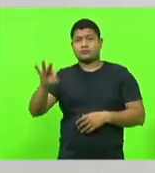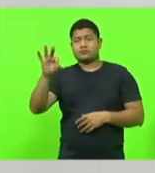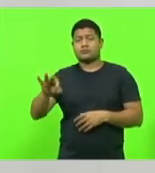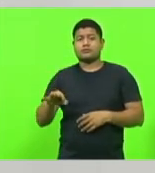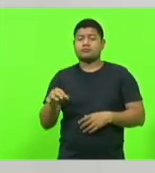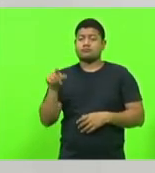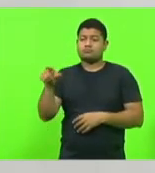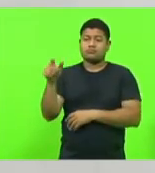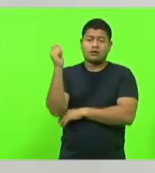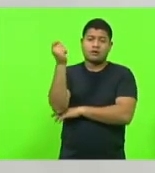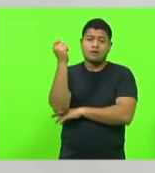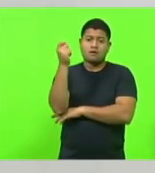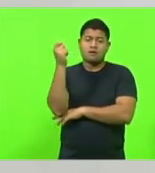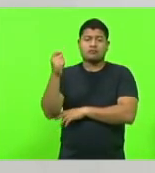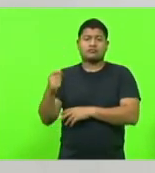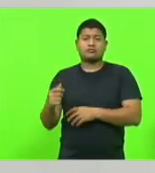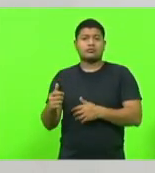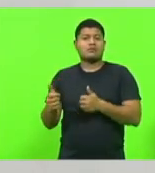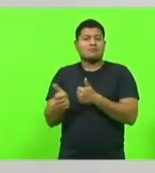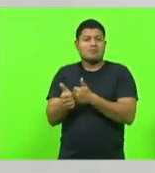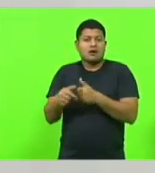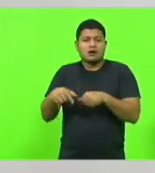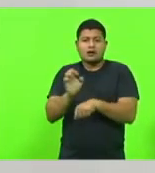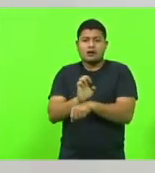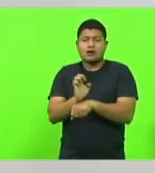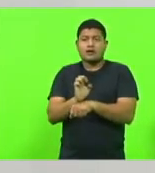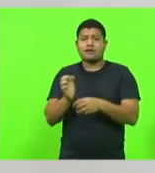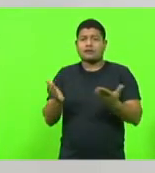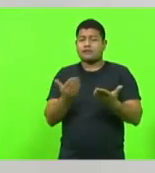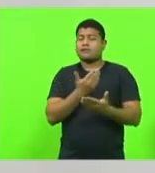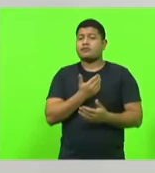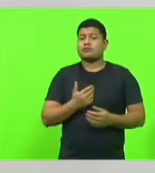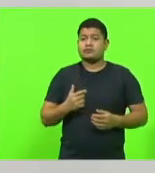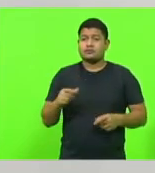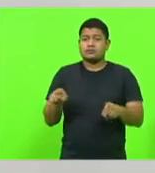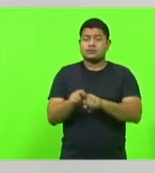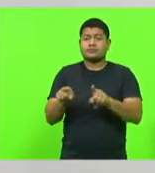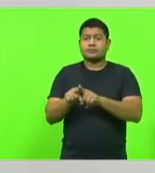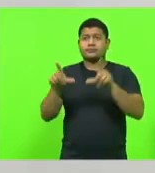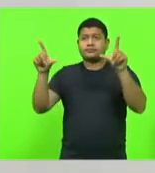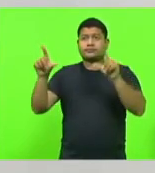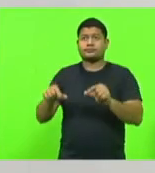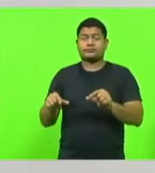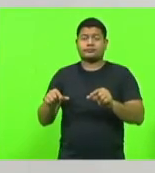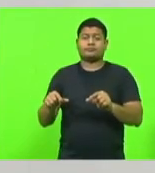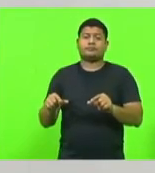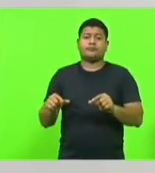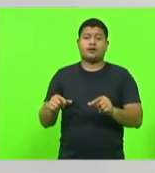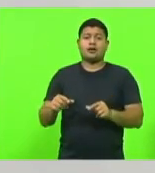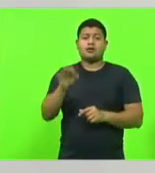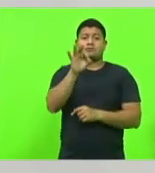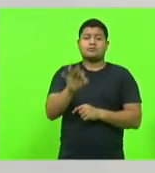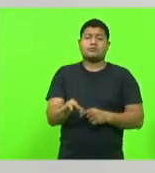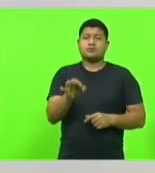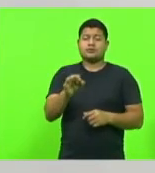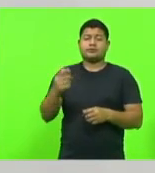o governo gaúcho acabou de reduzir também a alíquota sobre combustível, trazendo